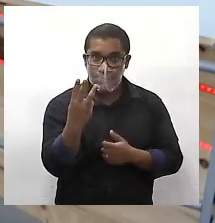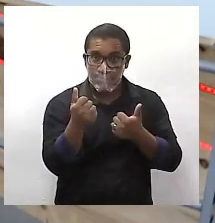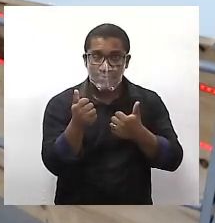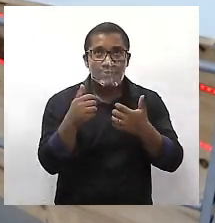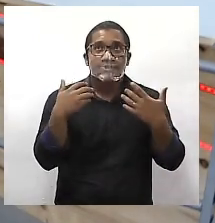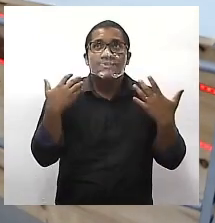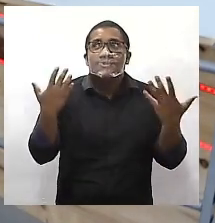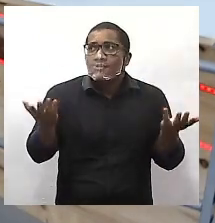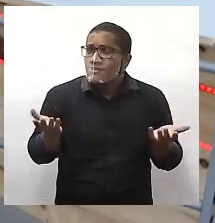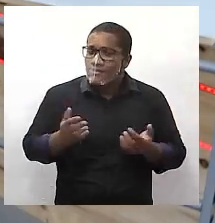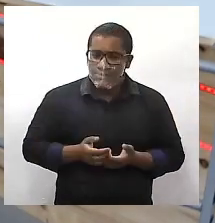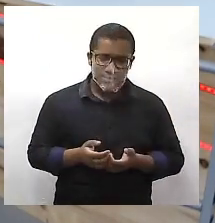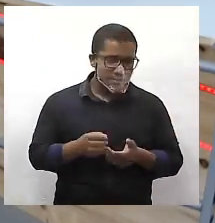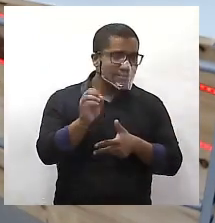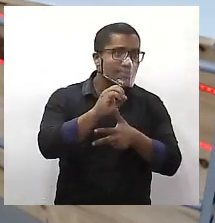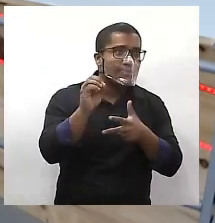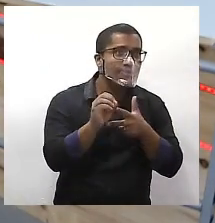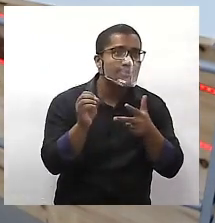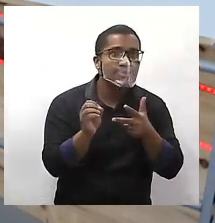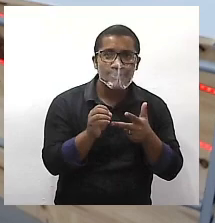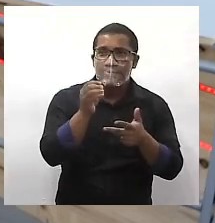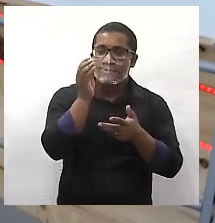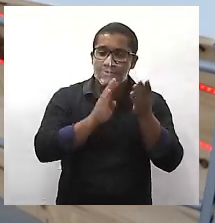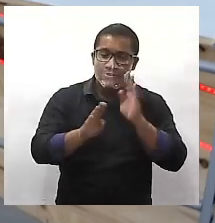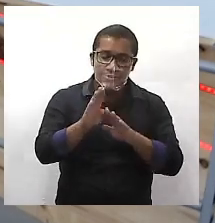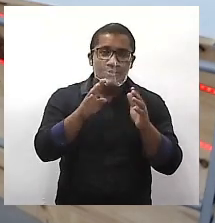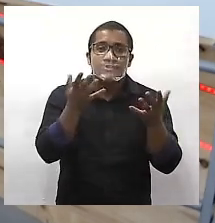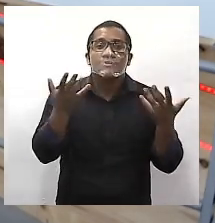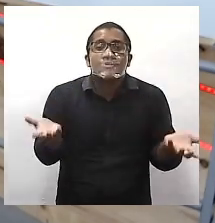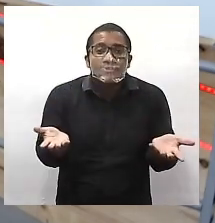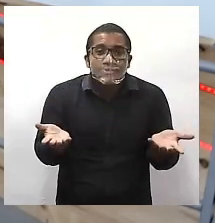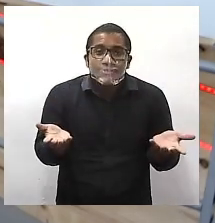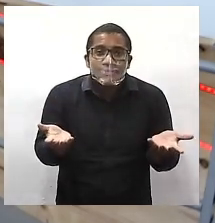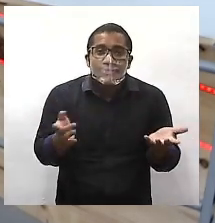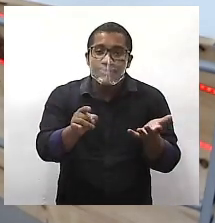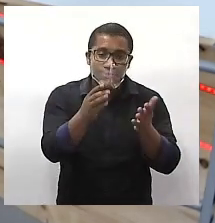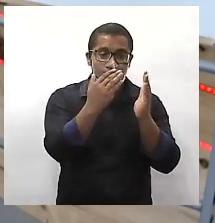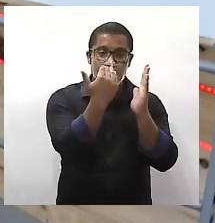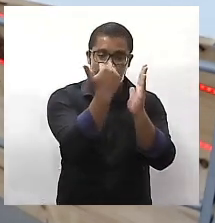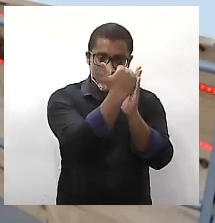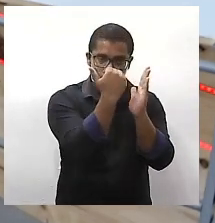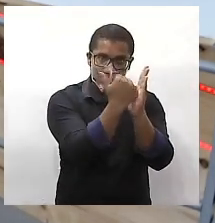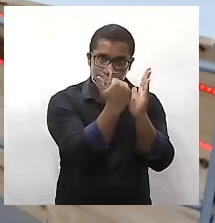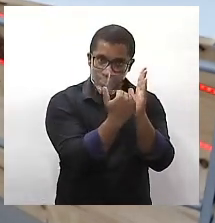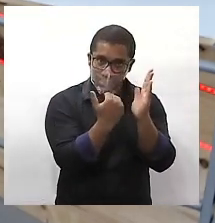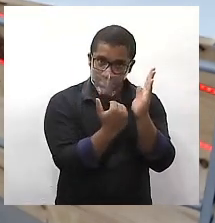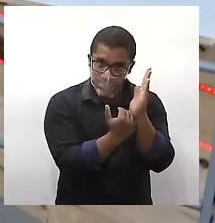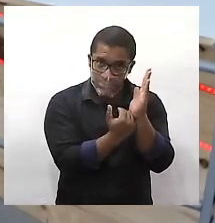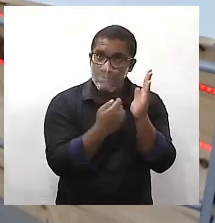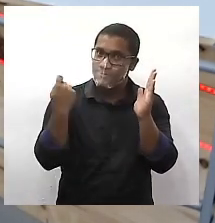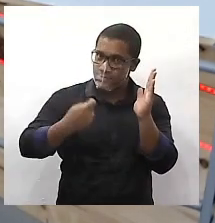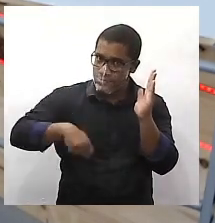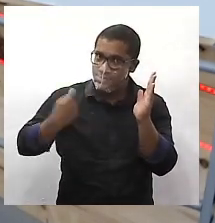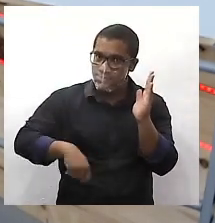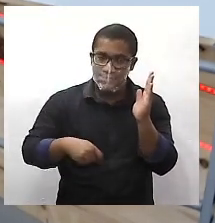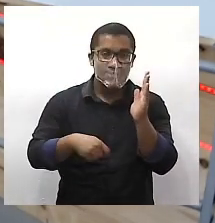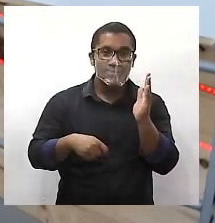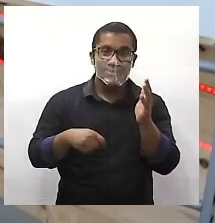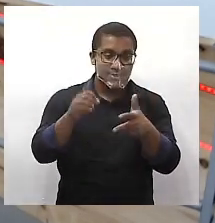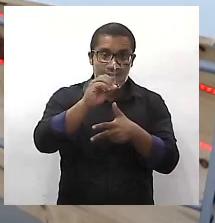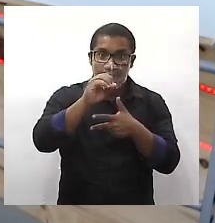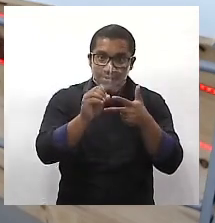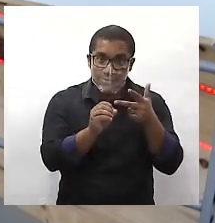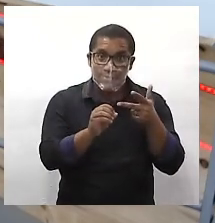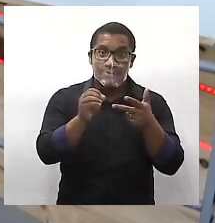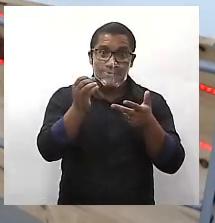André, o que é que vai cair no Enem de Biologia? Olhe, faça uma programação. No Enem de Biologia cai